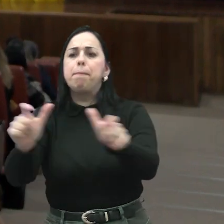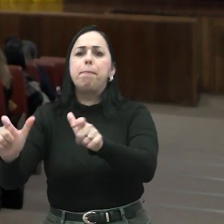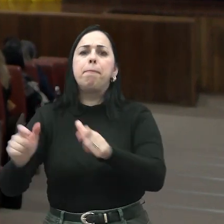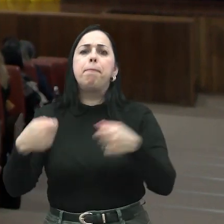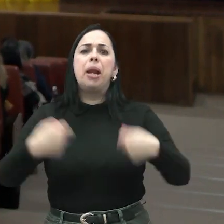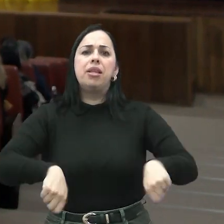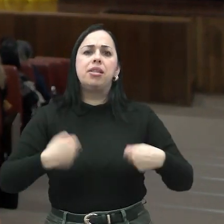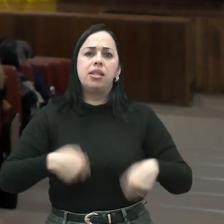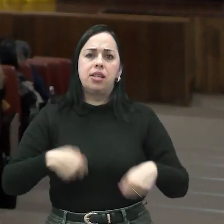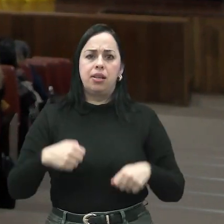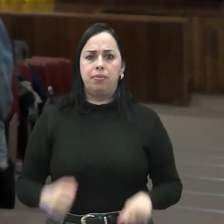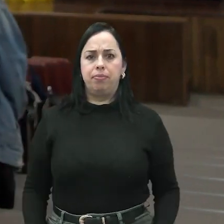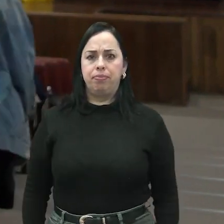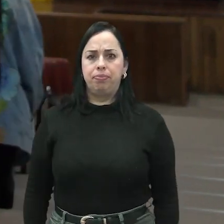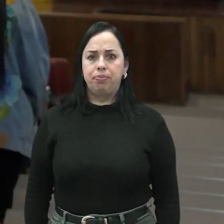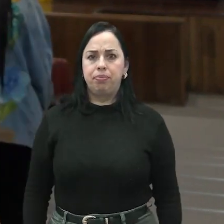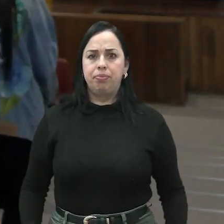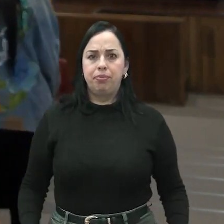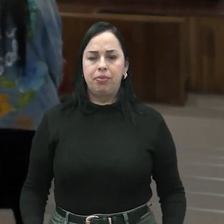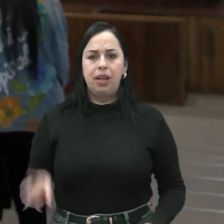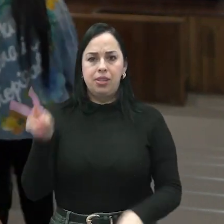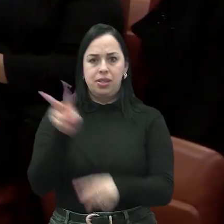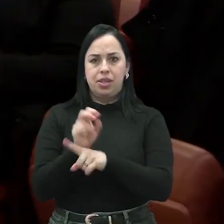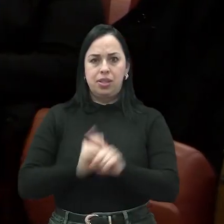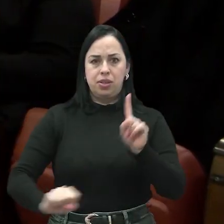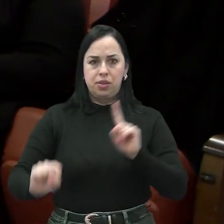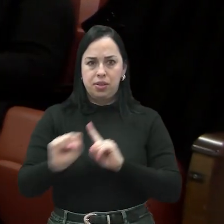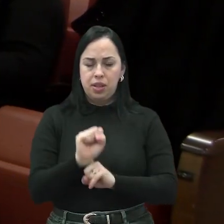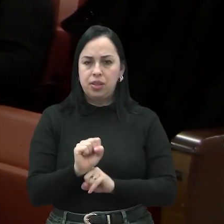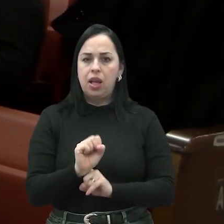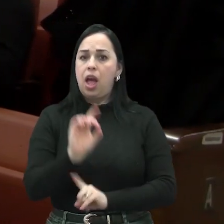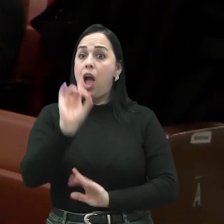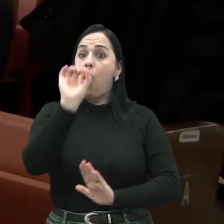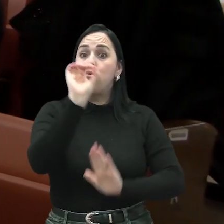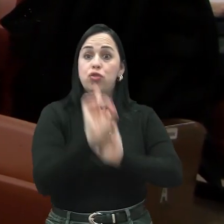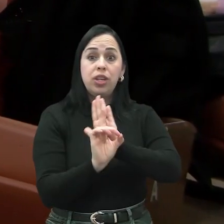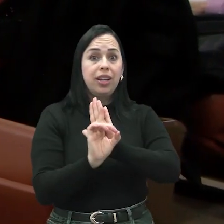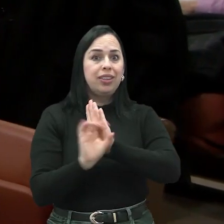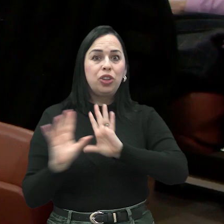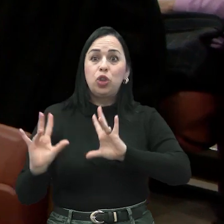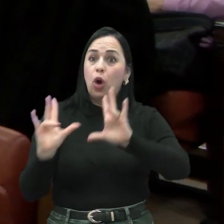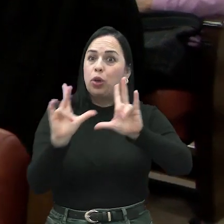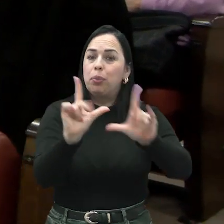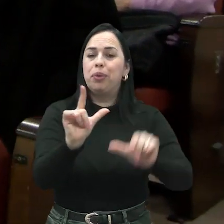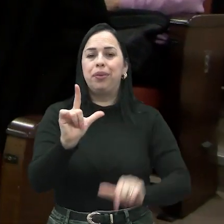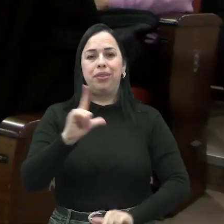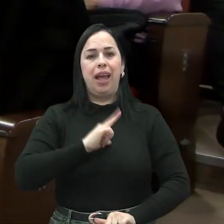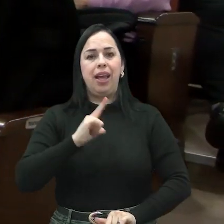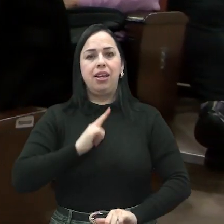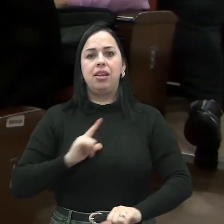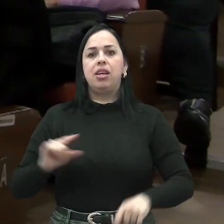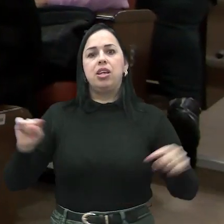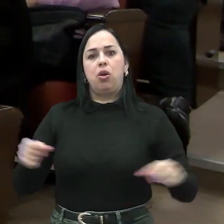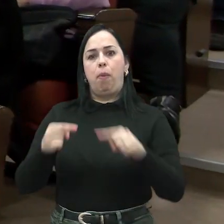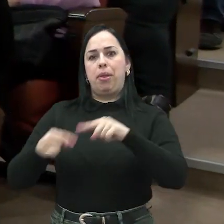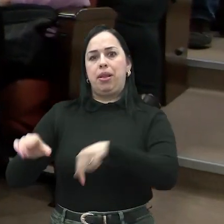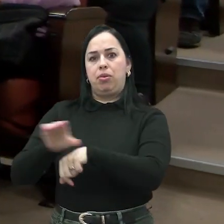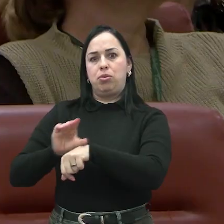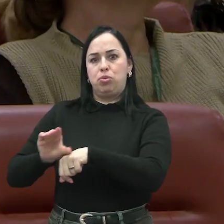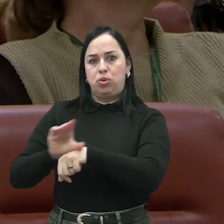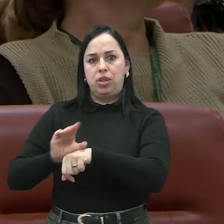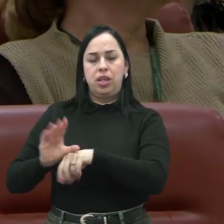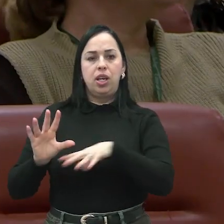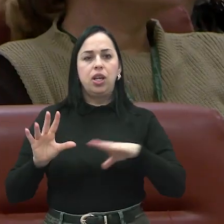as necessidades dentro da política da assistência. A assistência social é um direito garantido na Constituição